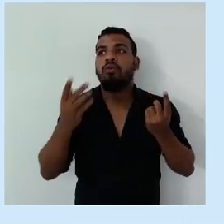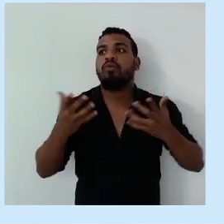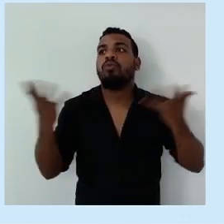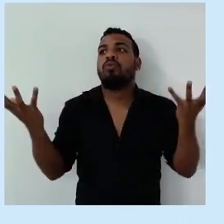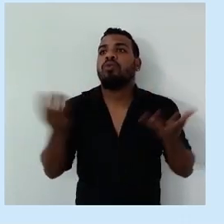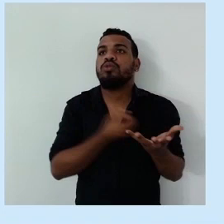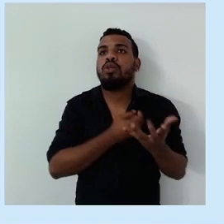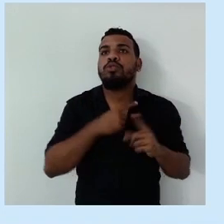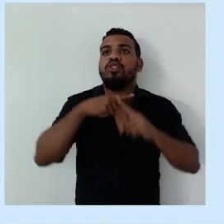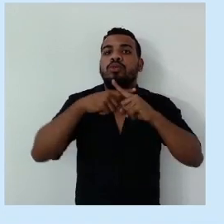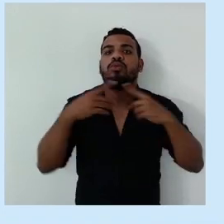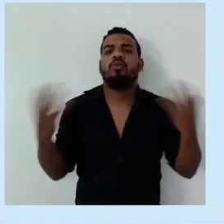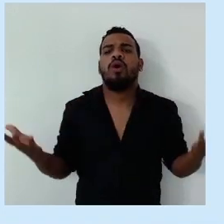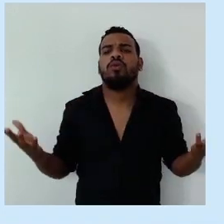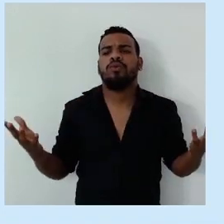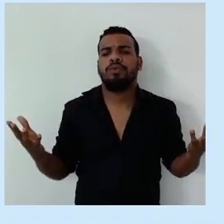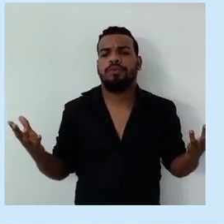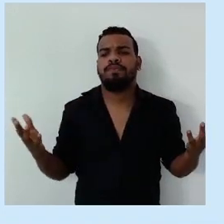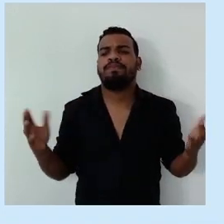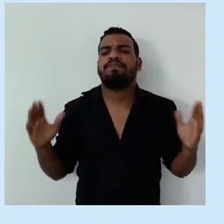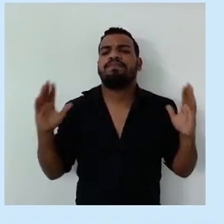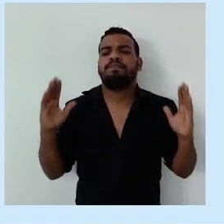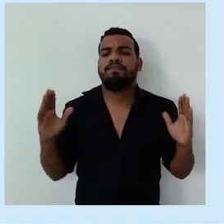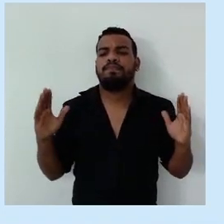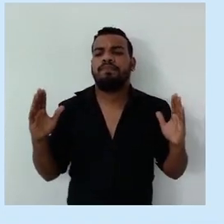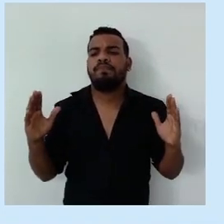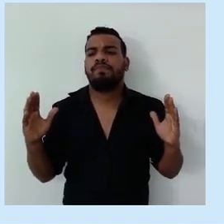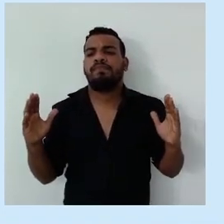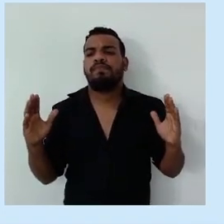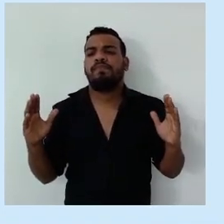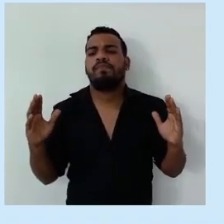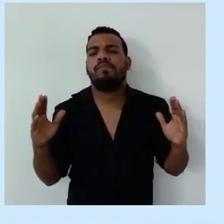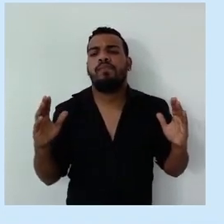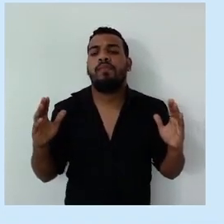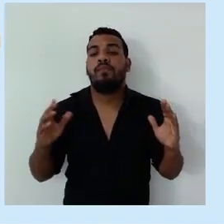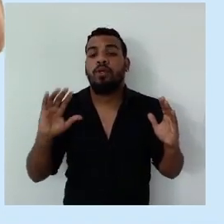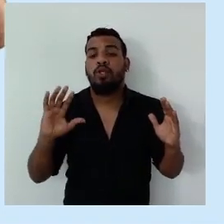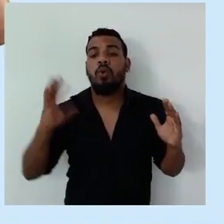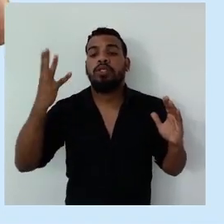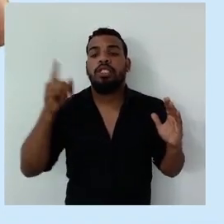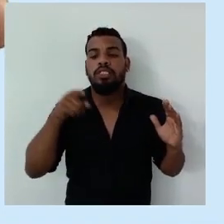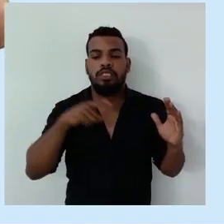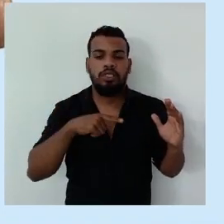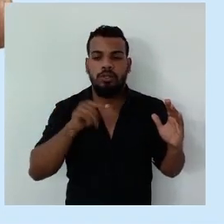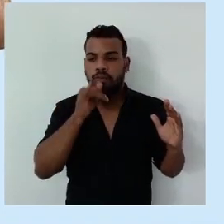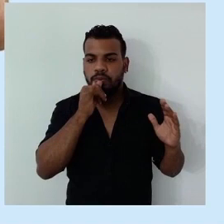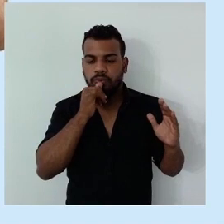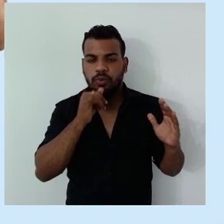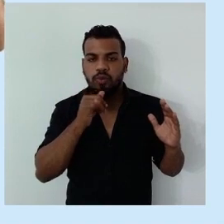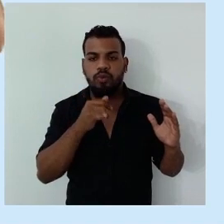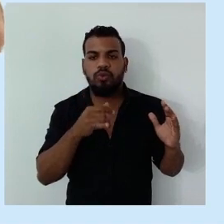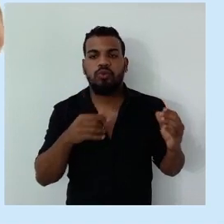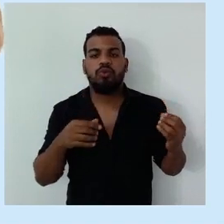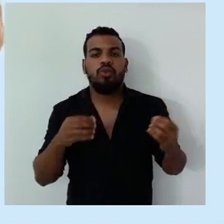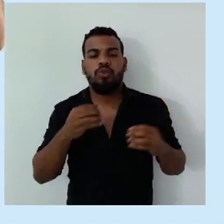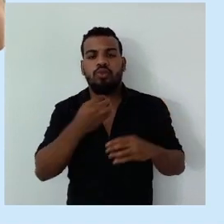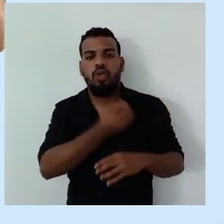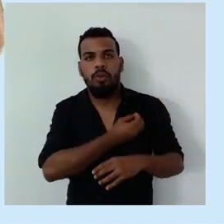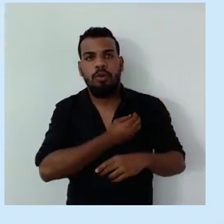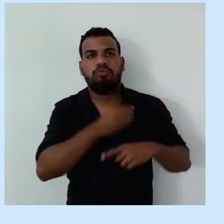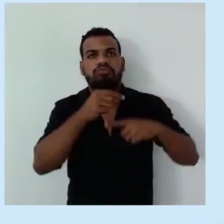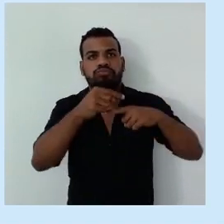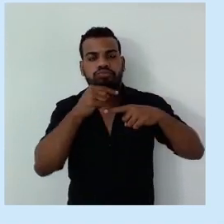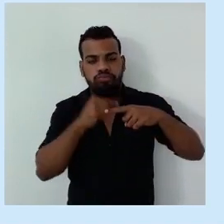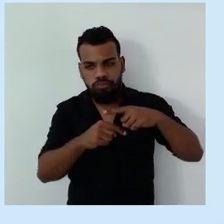que multiplicou, beleza? Mas entenda o seguinte, quando acontecer isso, você vai ver número embaixo de número,